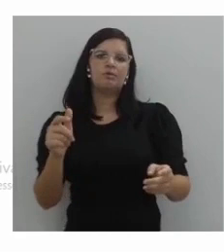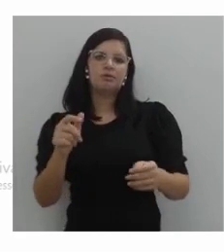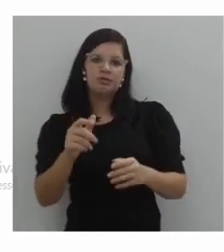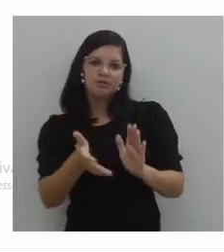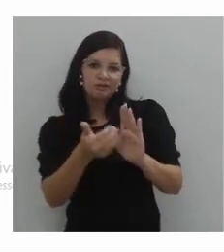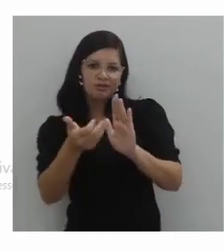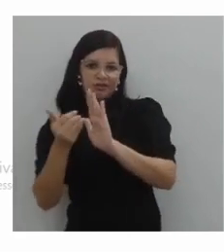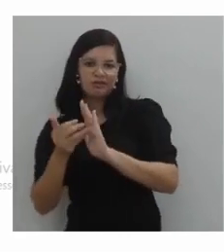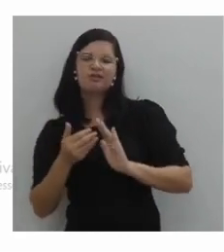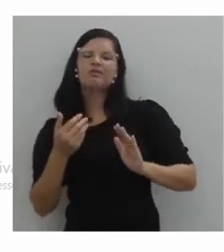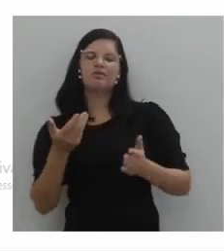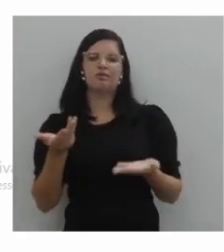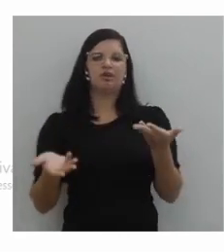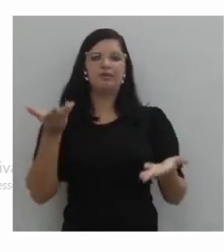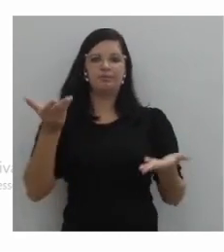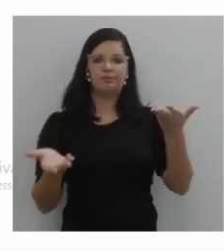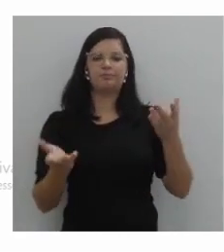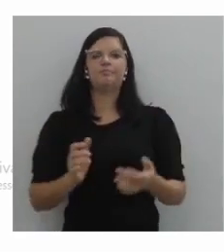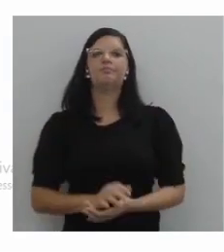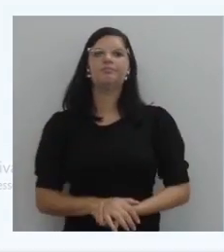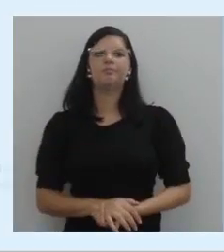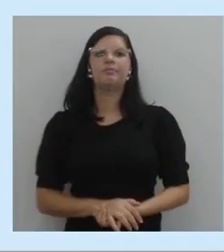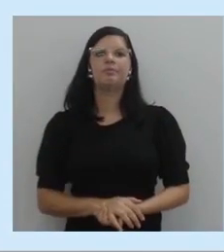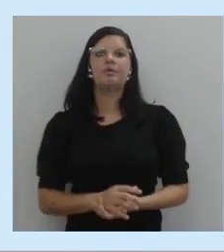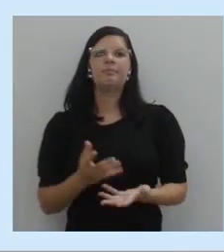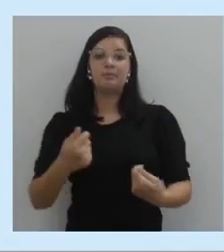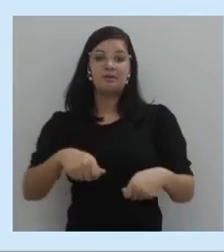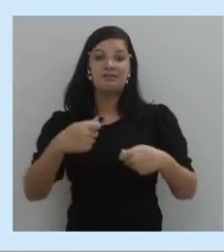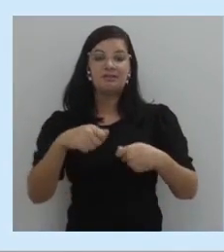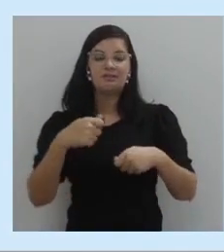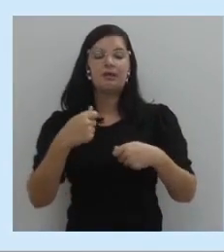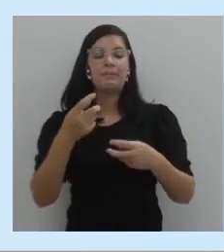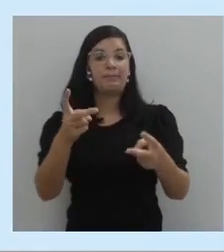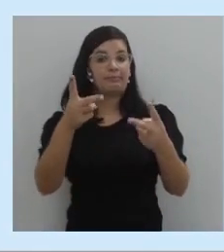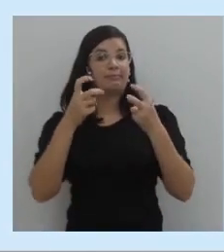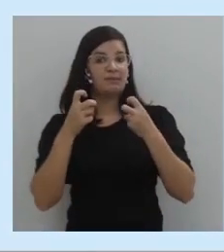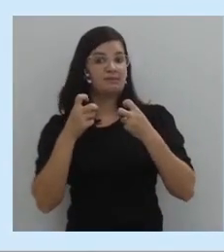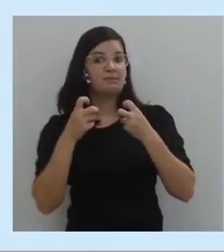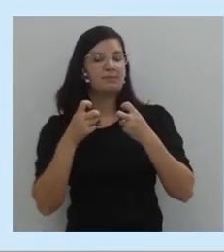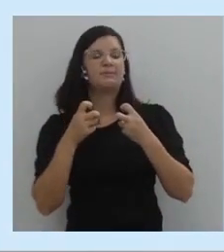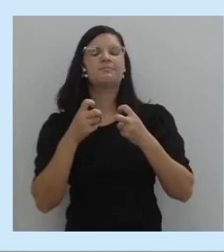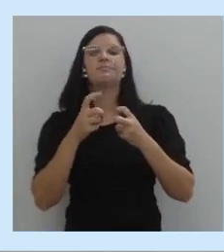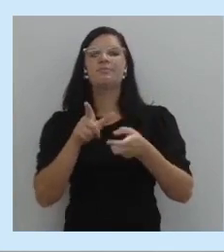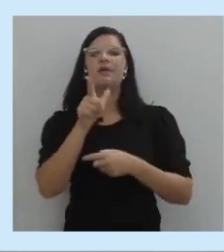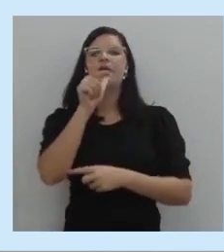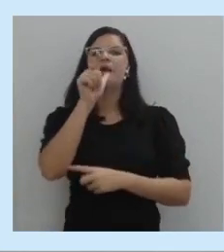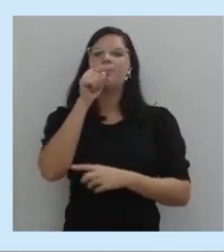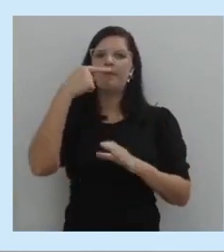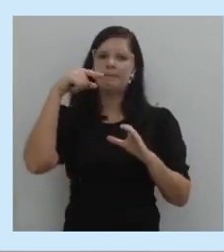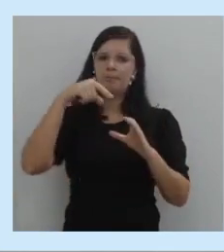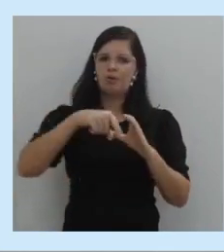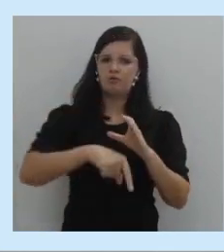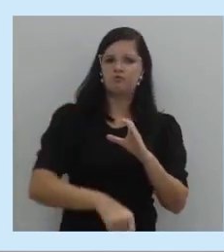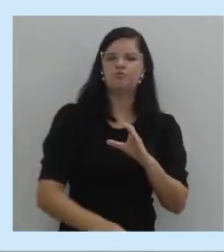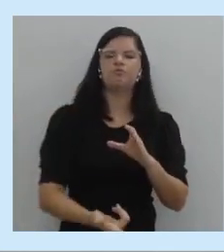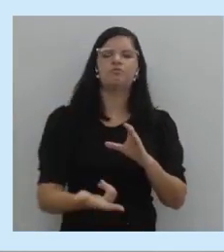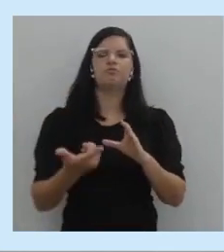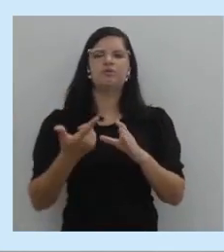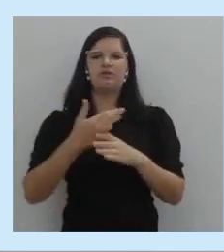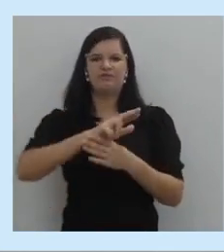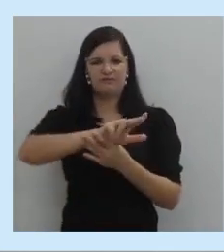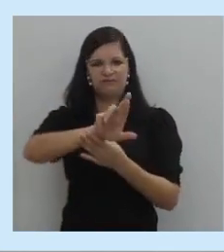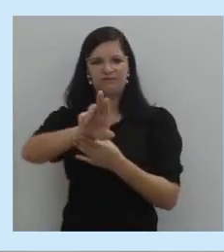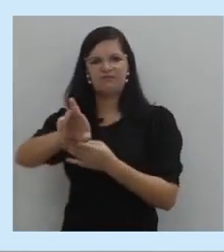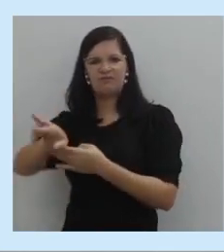exploração, estudo, enfim. Olha para mim, gente. Mas a gente tem que se atentar que como é um aquífero, tá? E existem